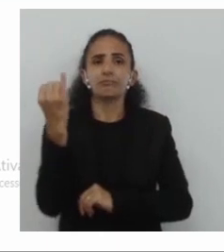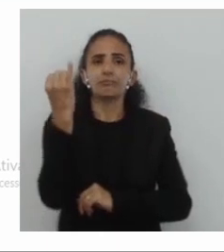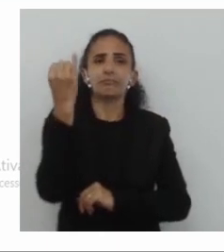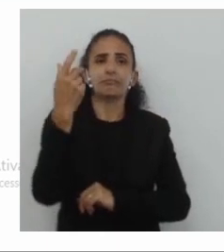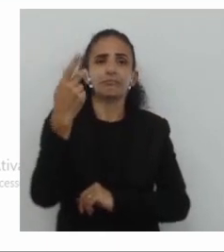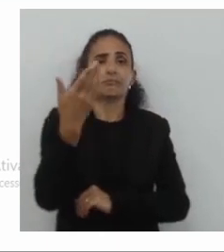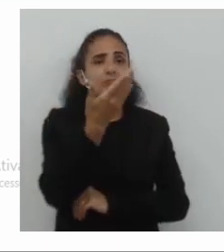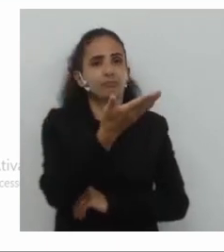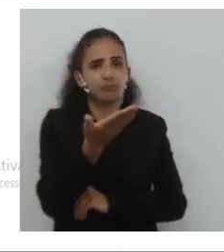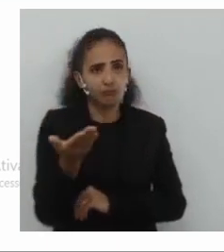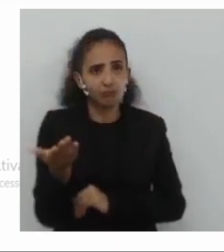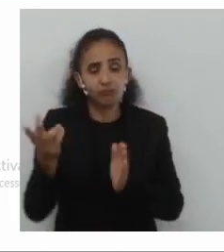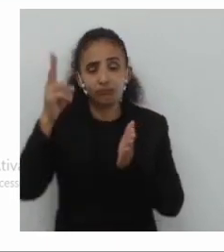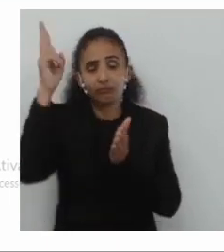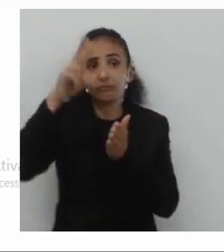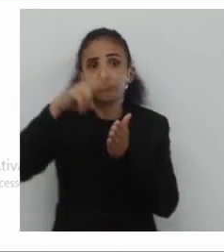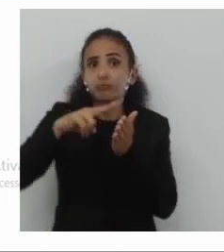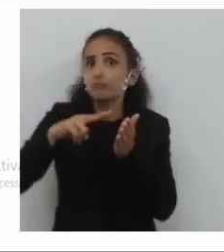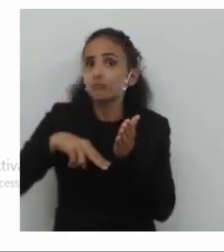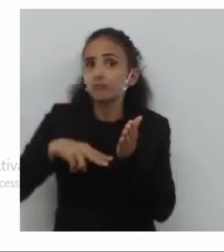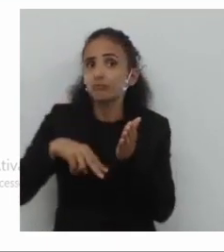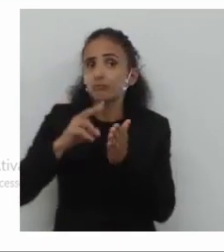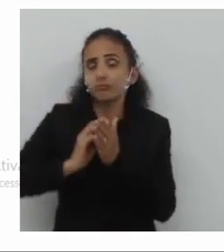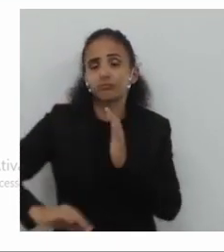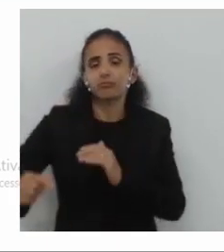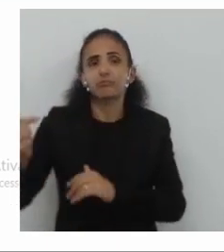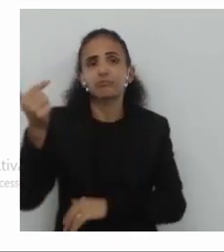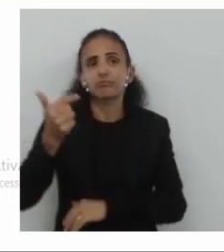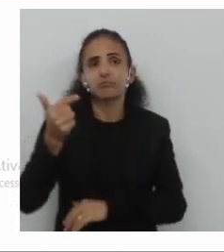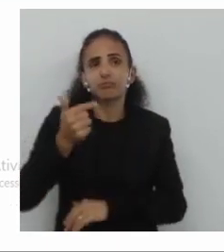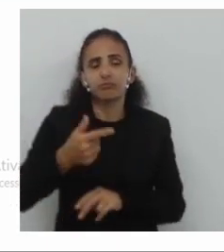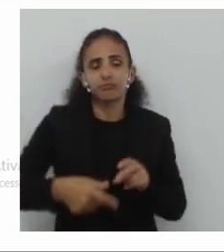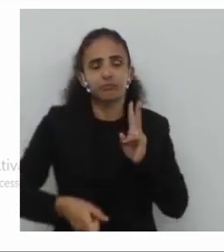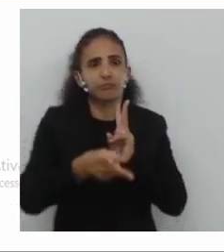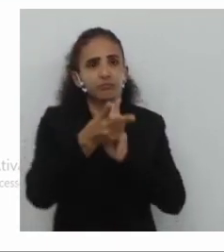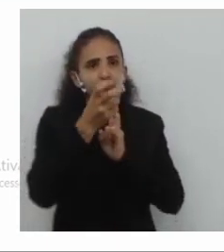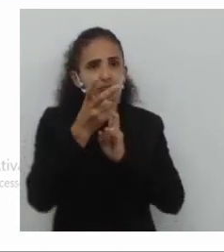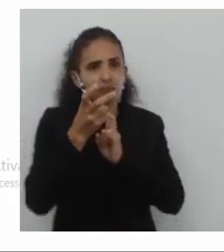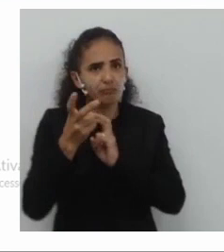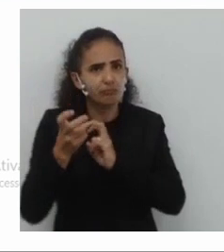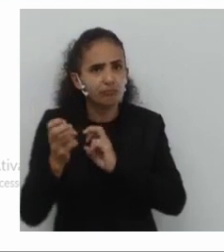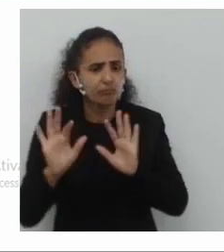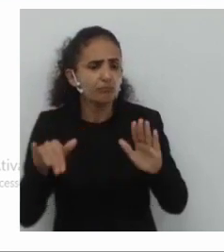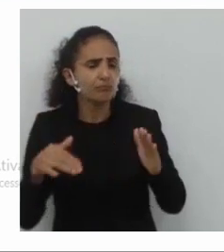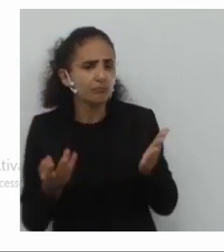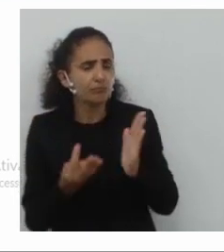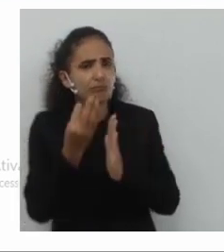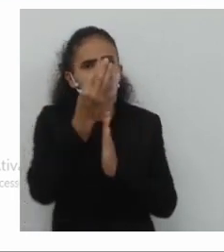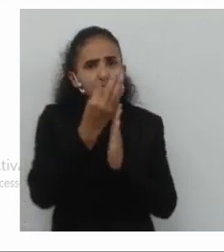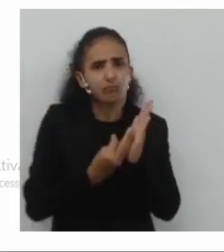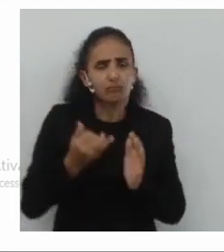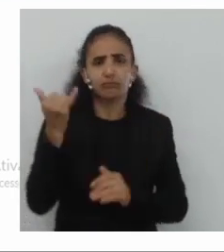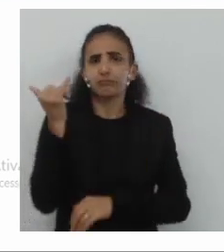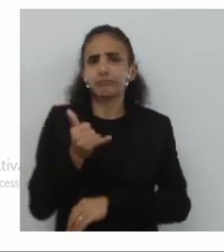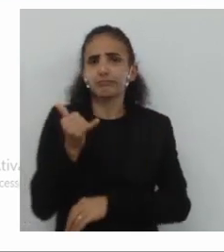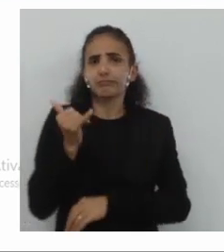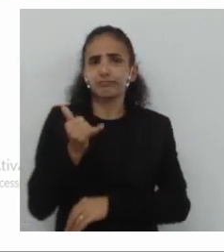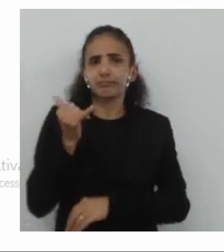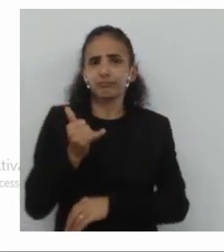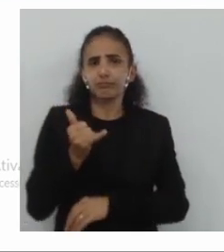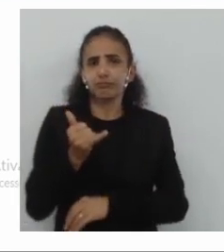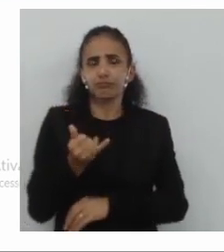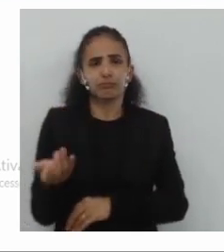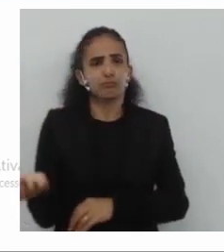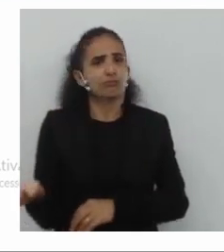significativas à primeira leitura. Olha aí a leitura bem atenta. Segundo, identificar o gênero a que pertence o texto. Uma narrativa?